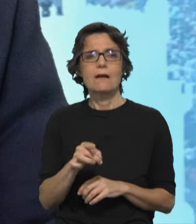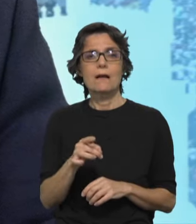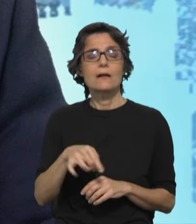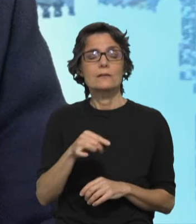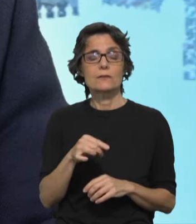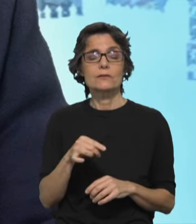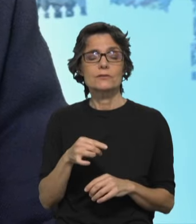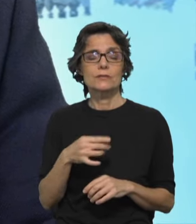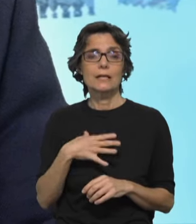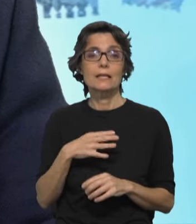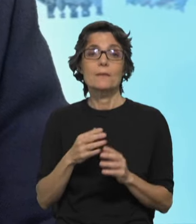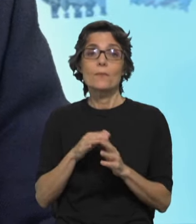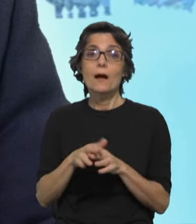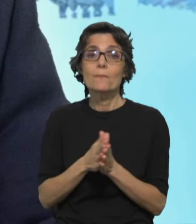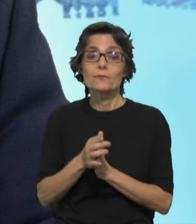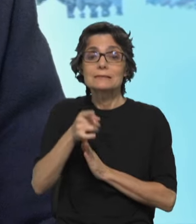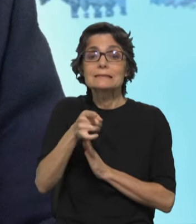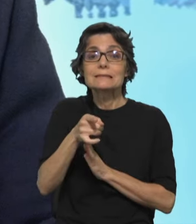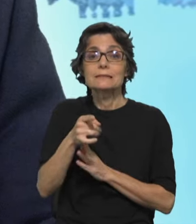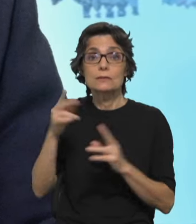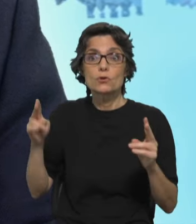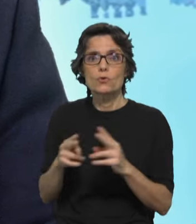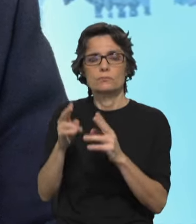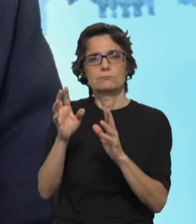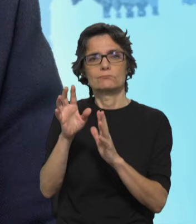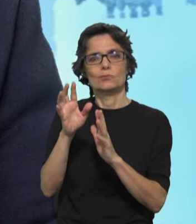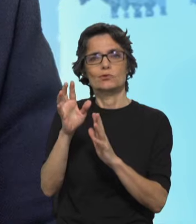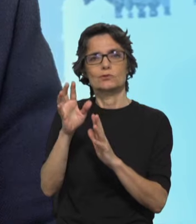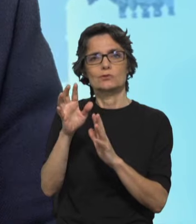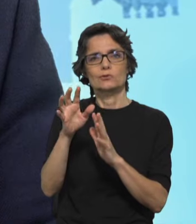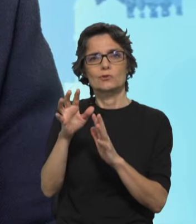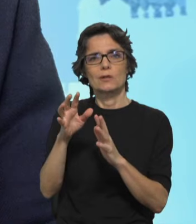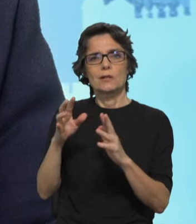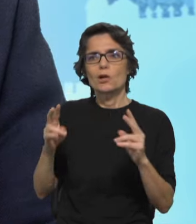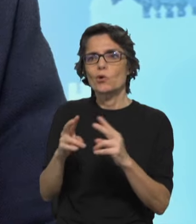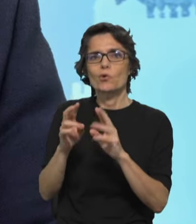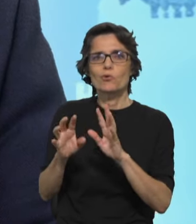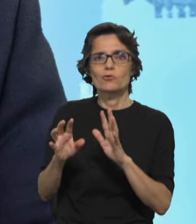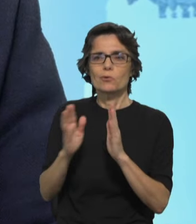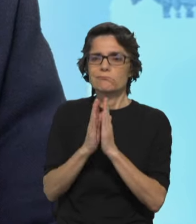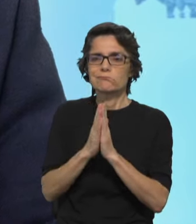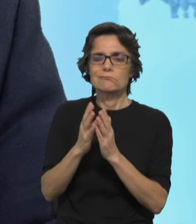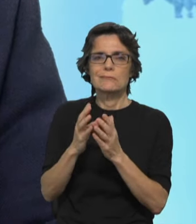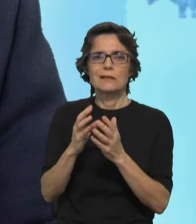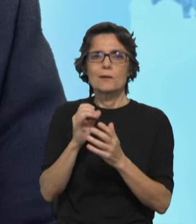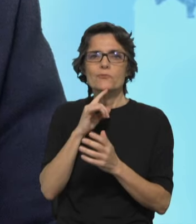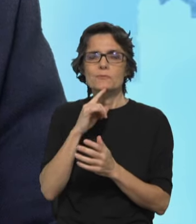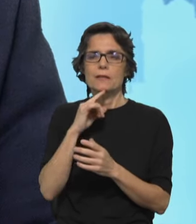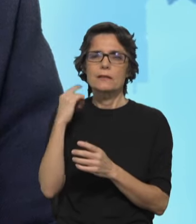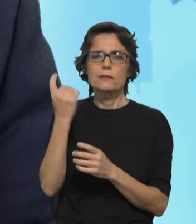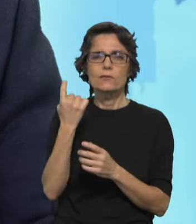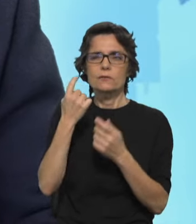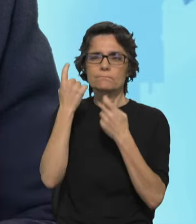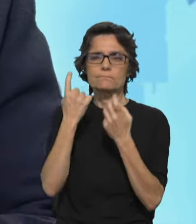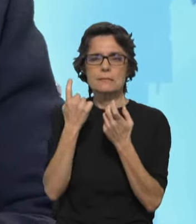facto, estas ocasiões, como um congresso eucarístico, são ocasiões para refletir nestes aspectos